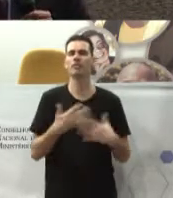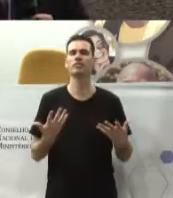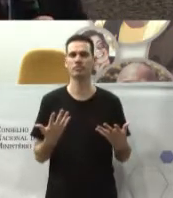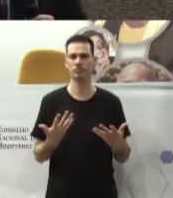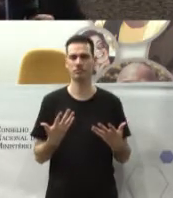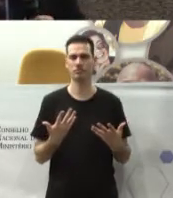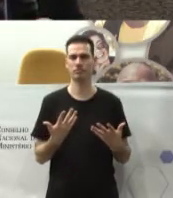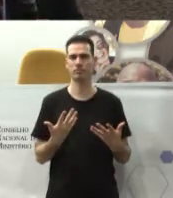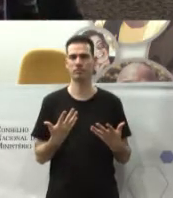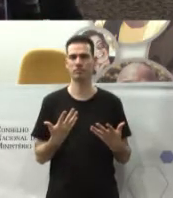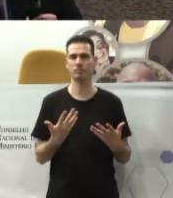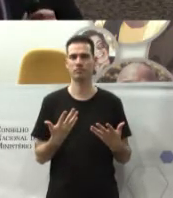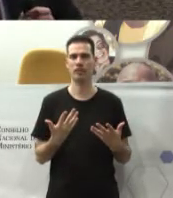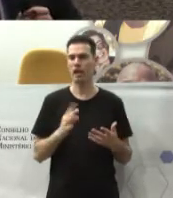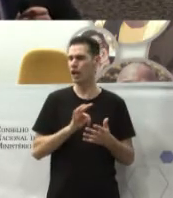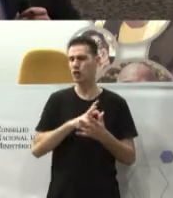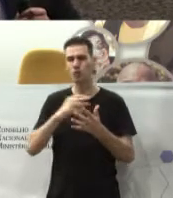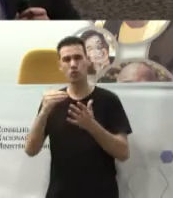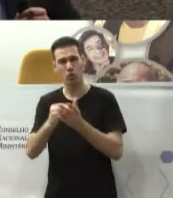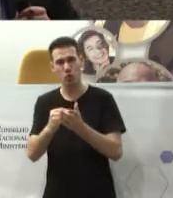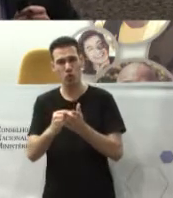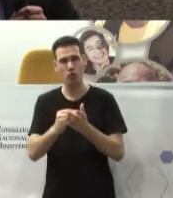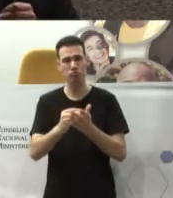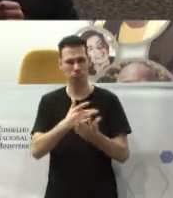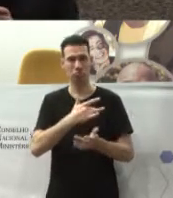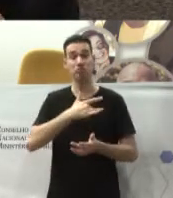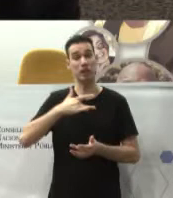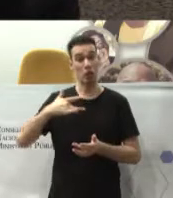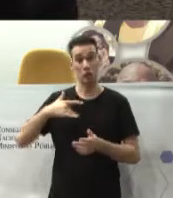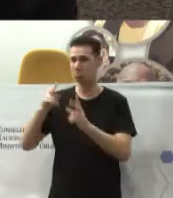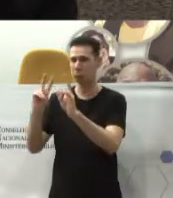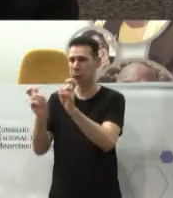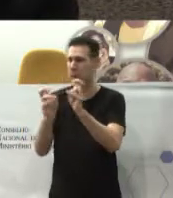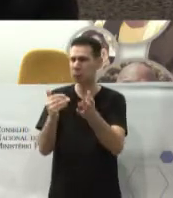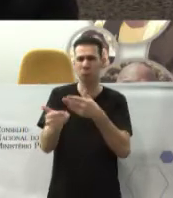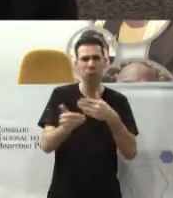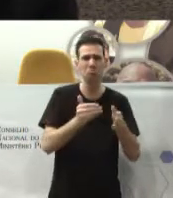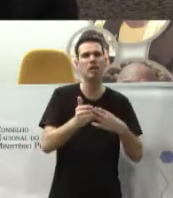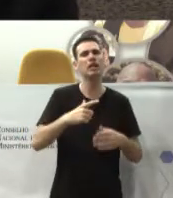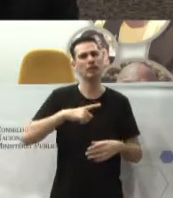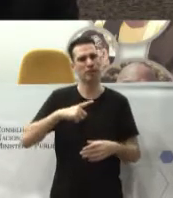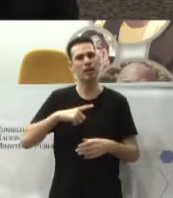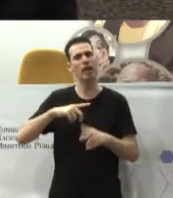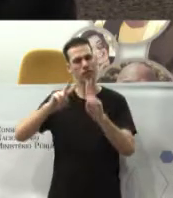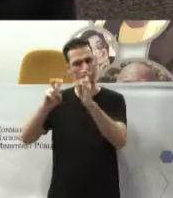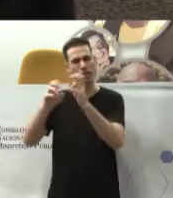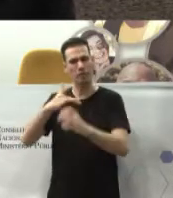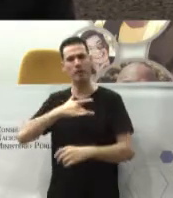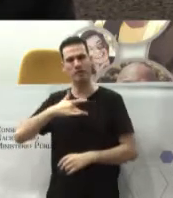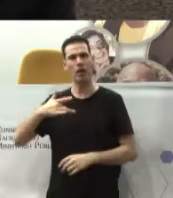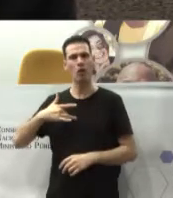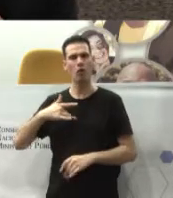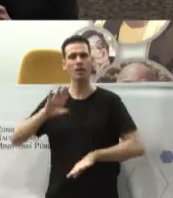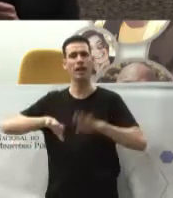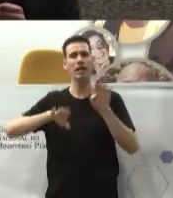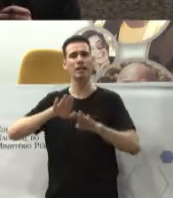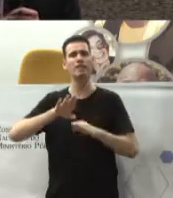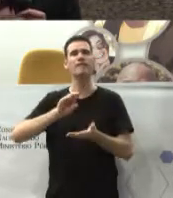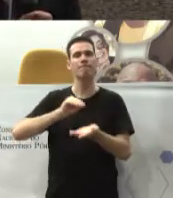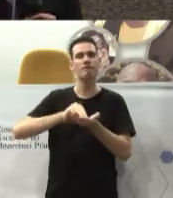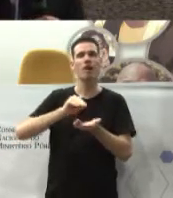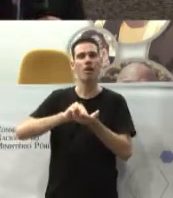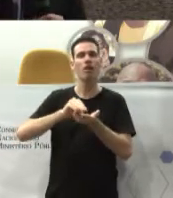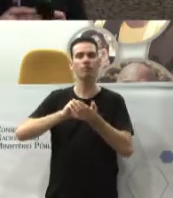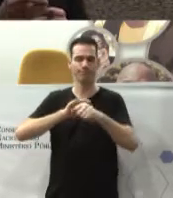Qual é a área nossa que não tem saúde? E ninguém conversa com ninguém. A gente tem algumas experiências em